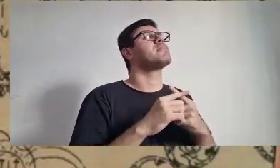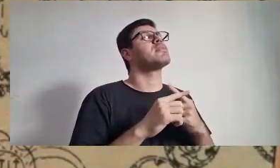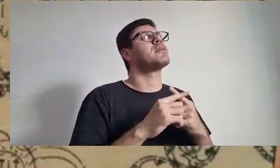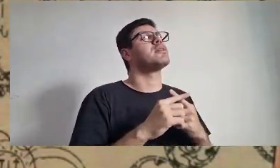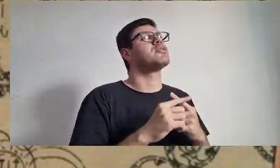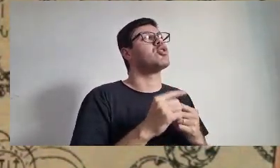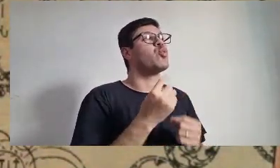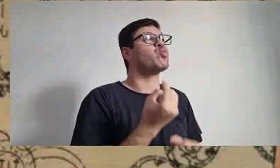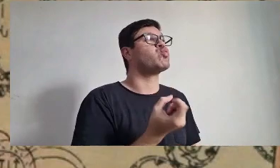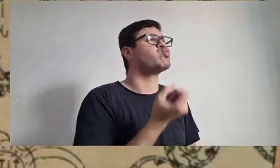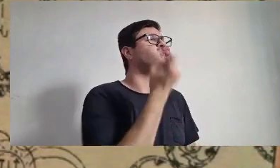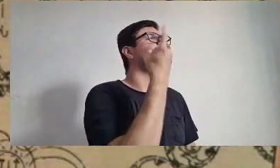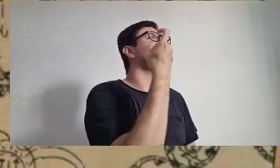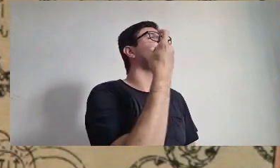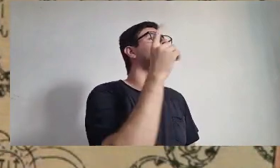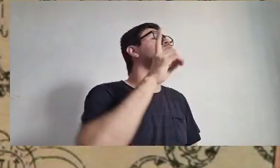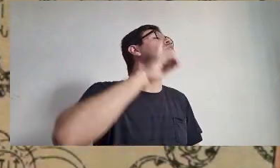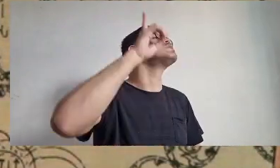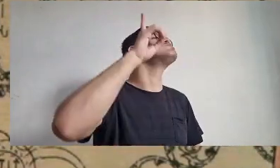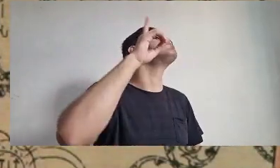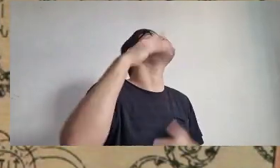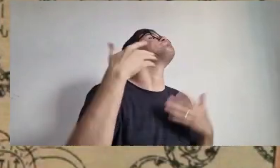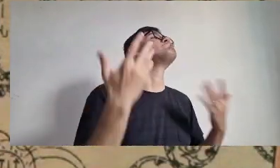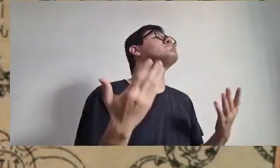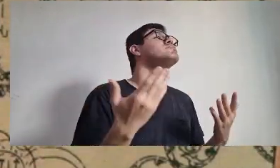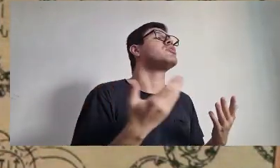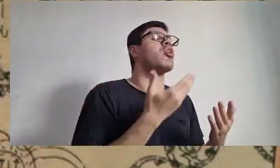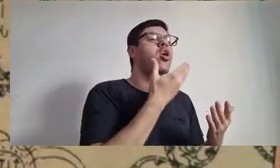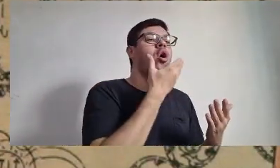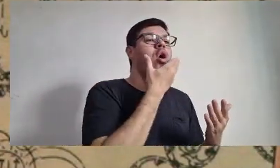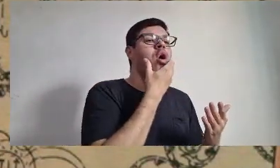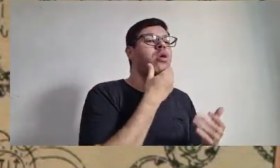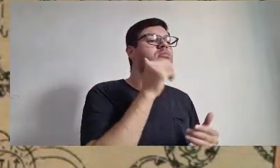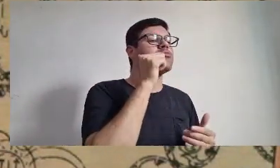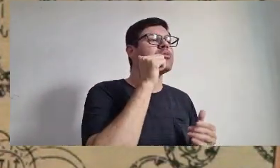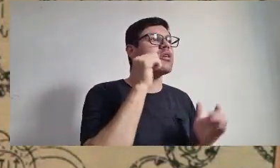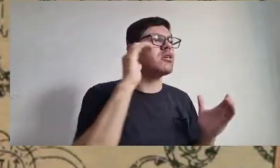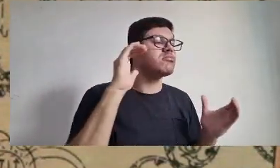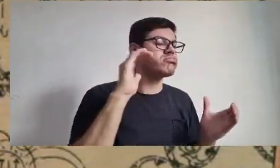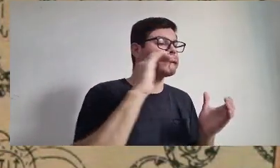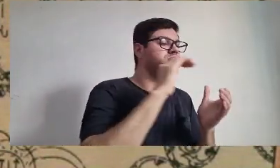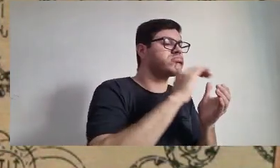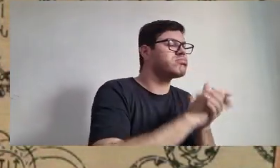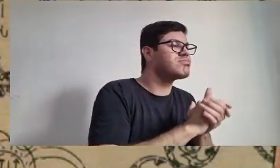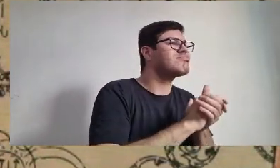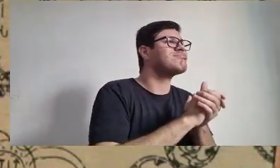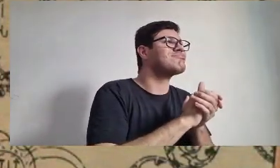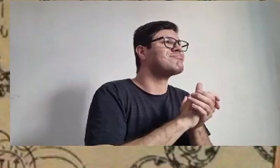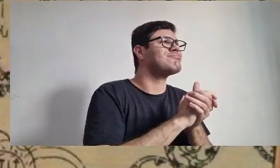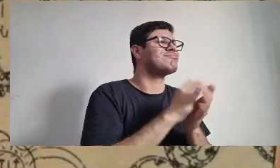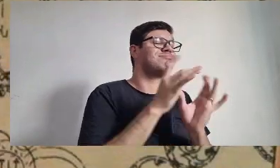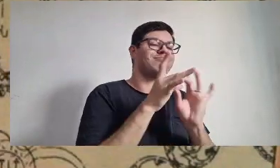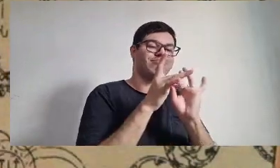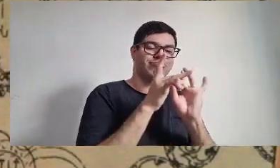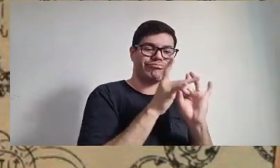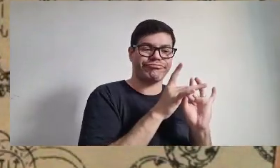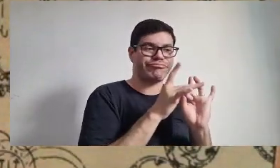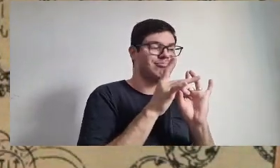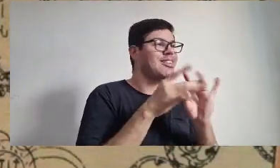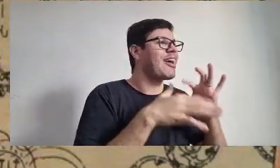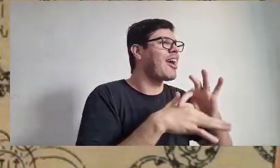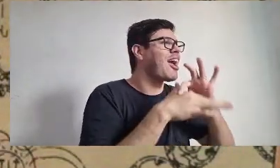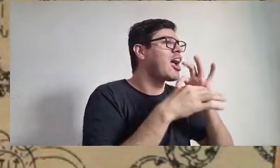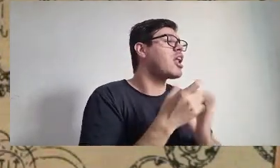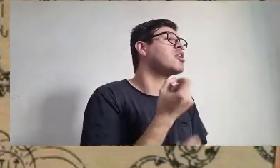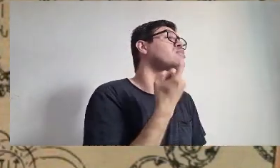um só Deus? Quando um homem e uma mulher se casam, os dois se tornam Uma só carne. uma só carne. Duas